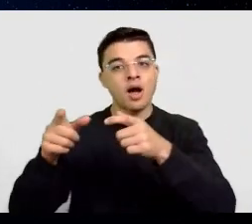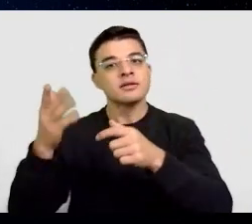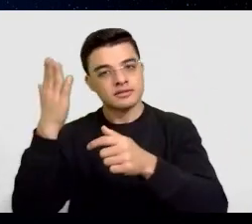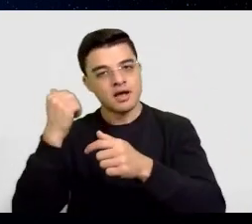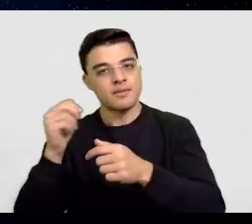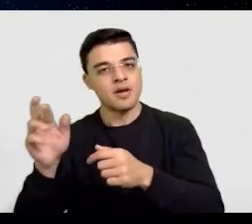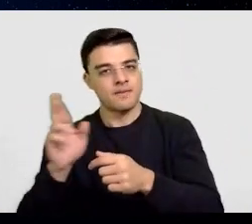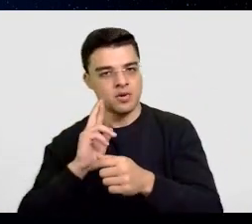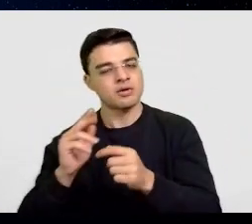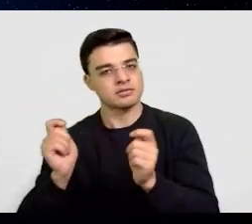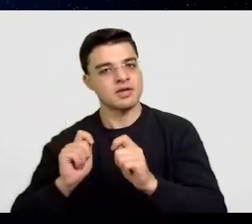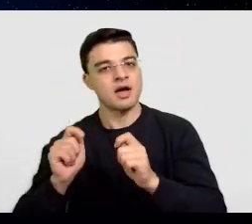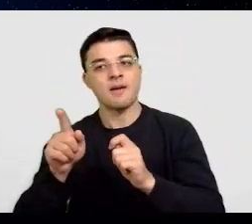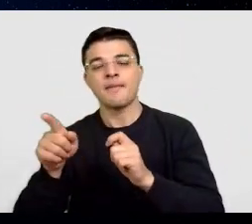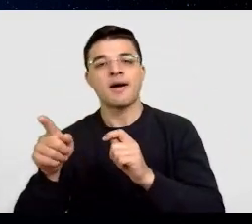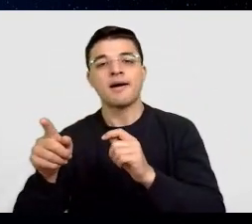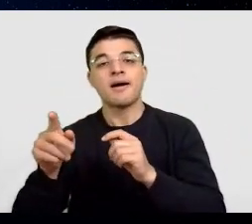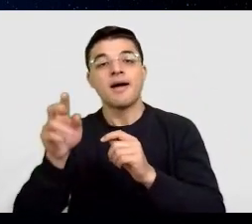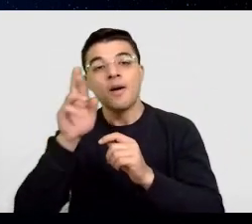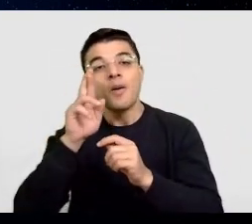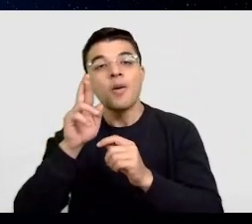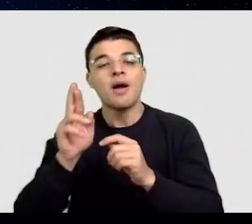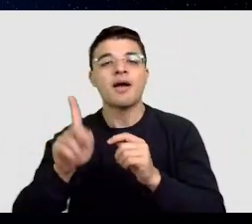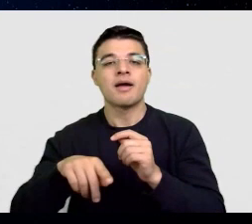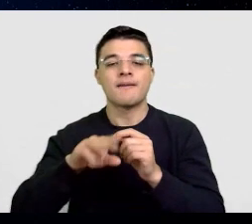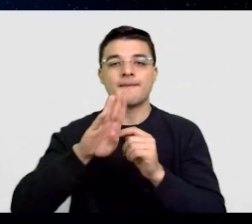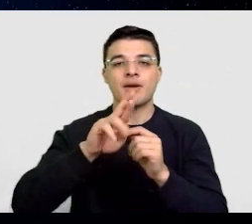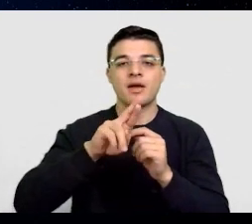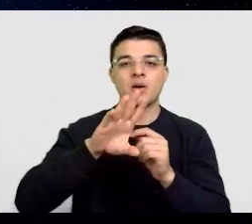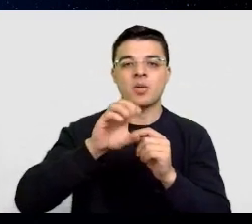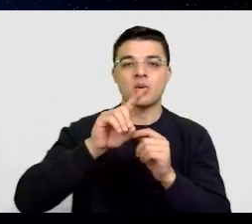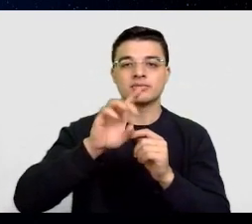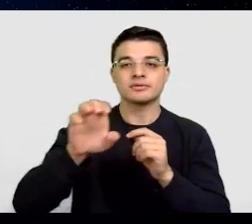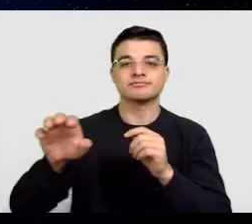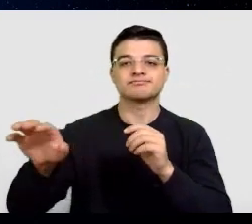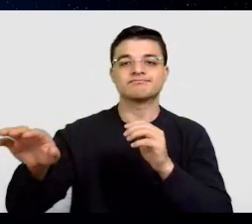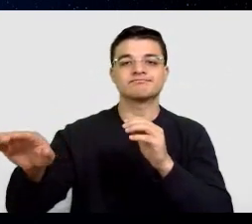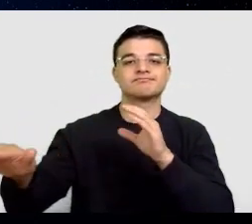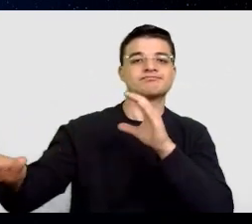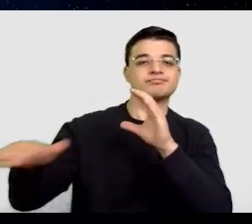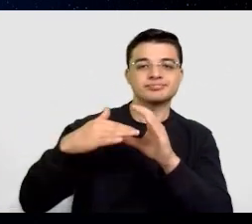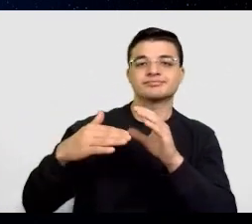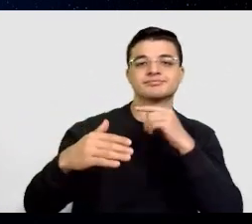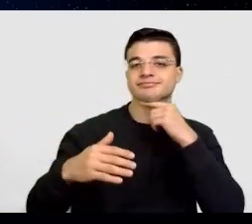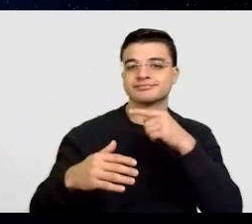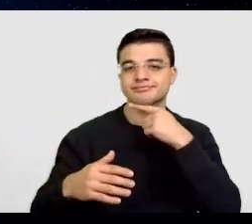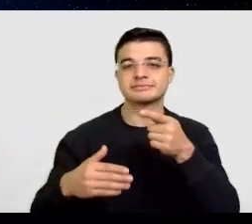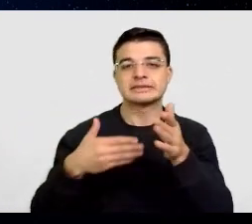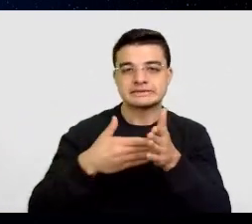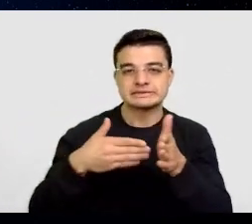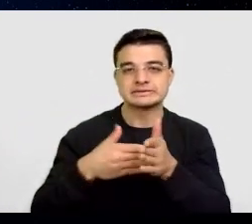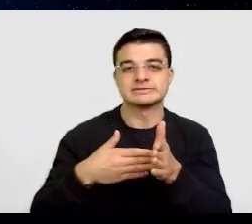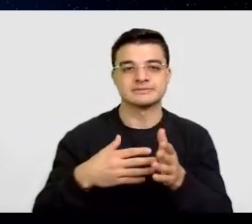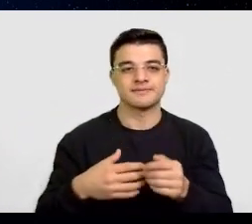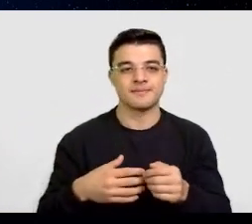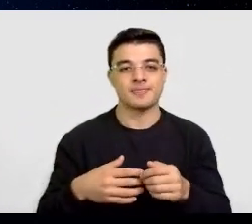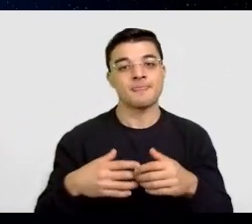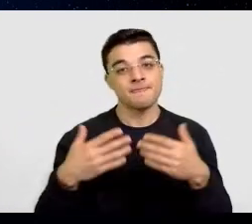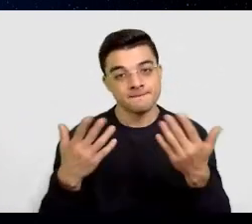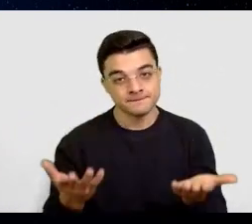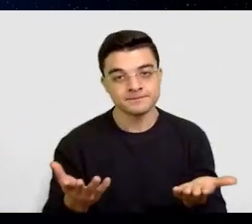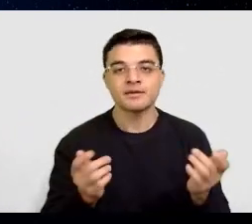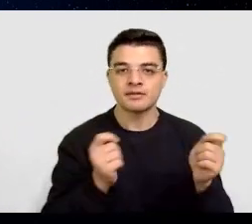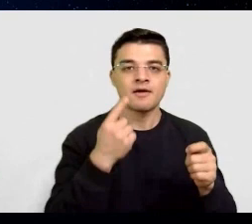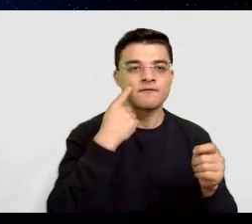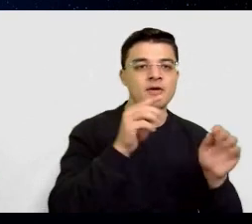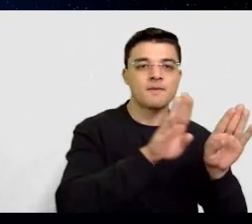não é esperada, ele dá erro de passe do BR Code. Então, eu consigo enumerar o que dessa forma? Eu consigo ver portas que estão abertas, hosts que